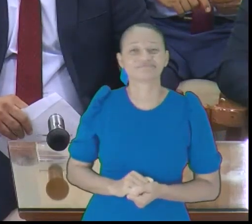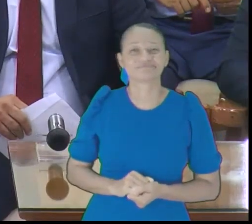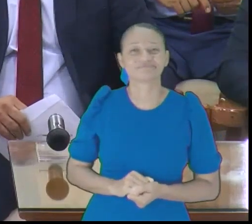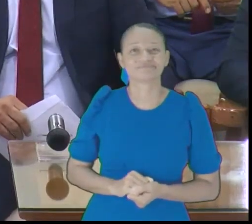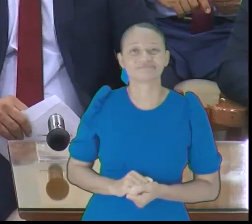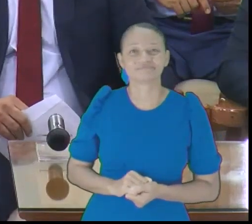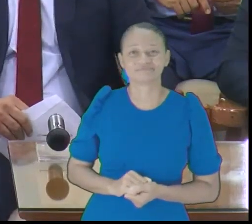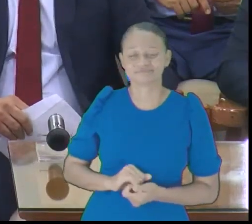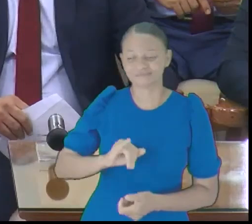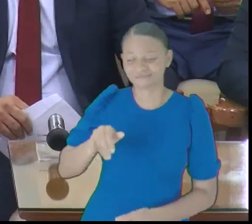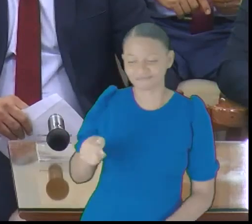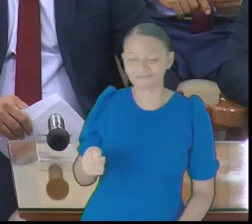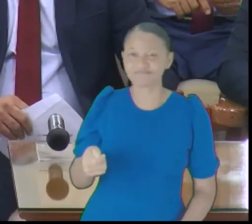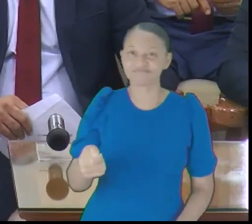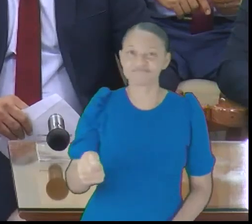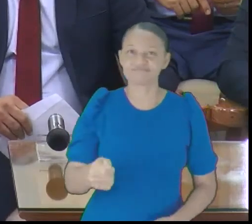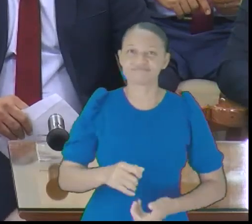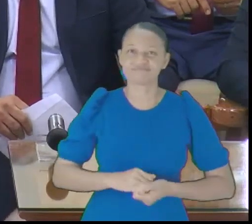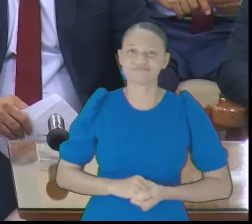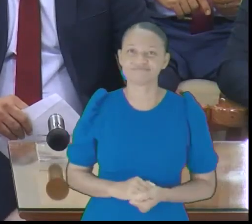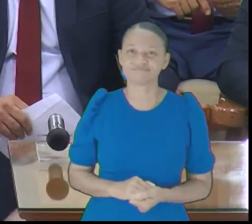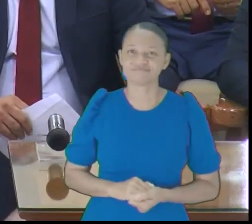Com Jonatas.